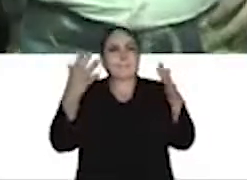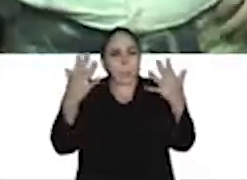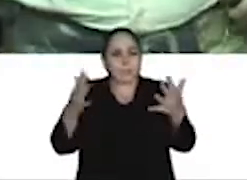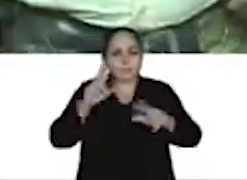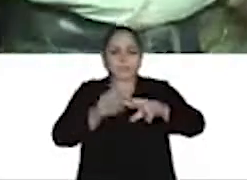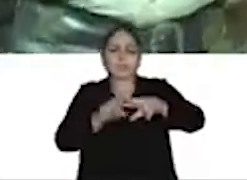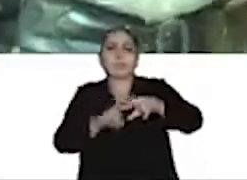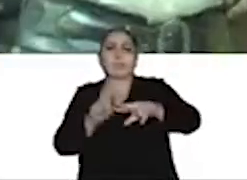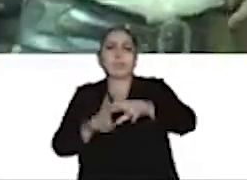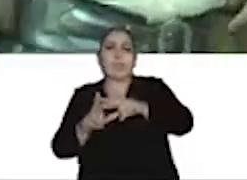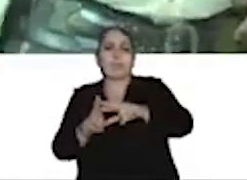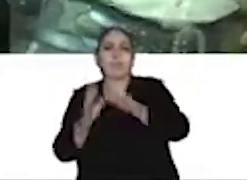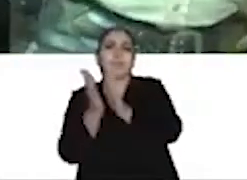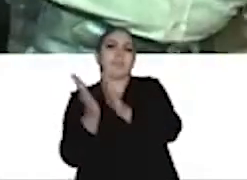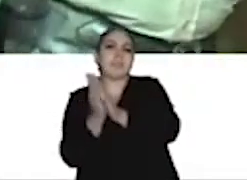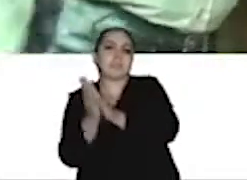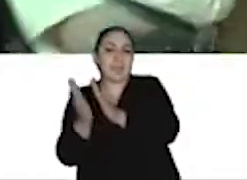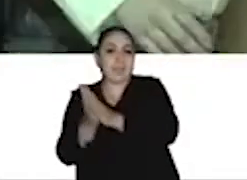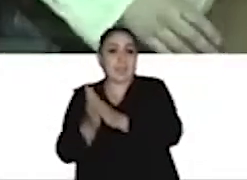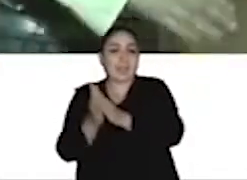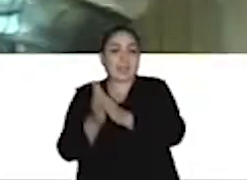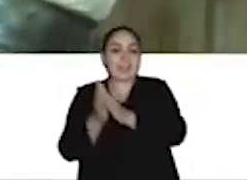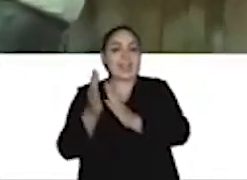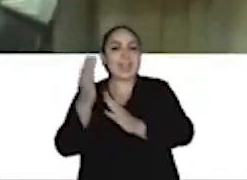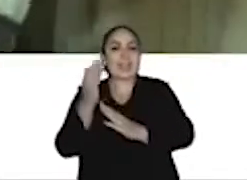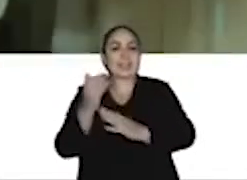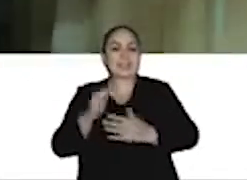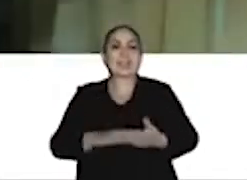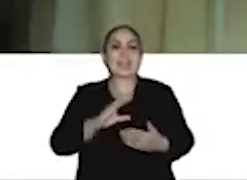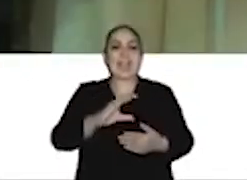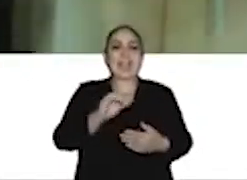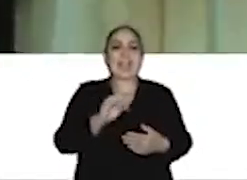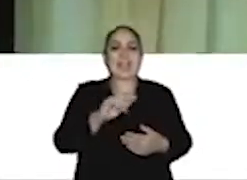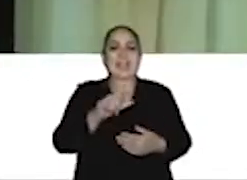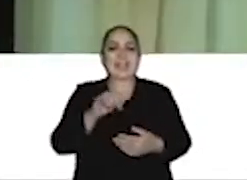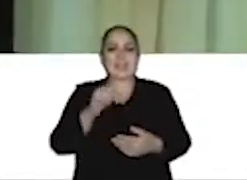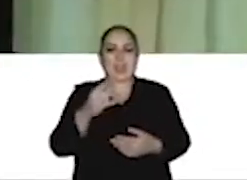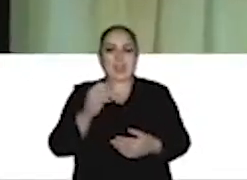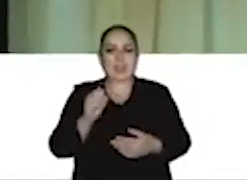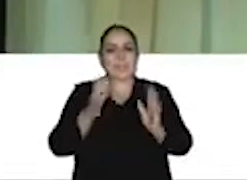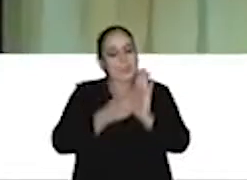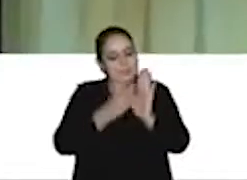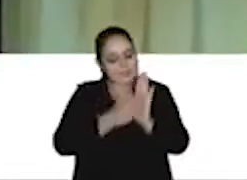hashtags e tudo que for possível colocar na internet para Carlinhos Tabajara. Uma salva de palmas para ele.